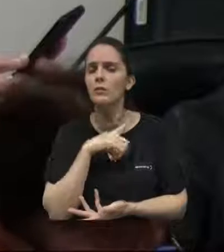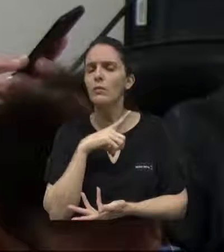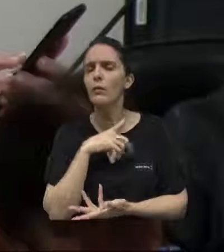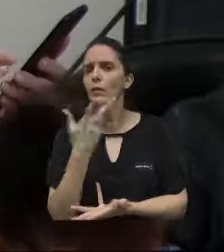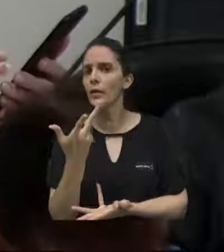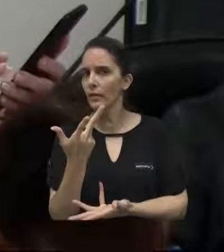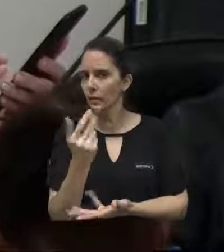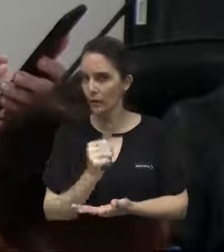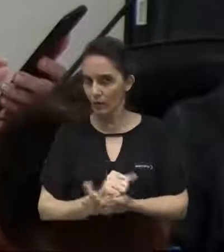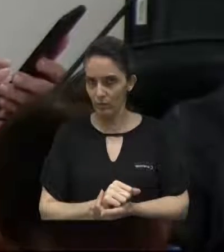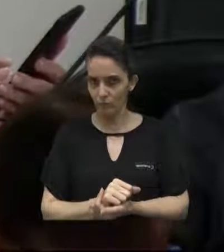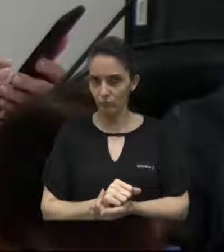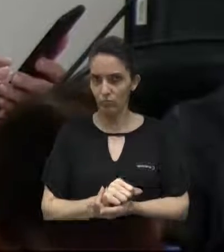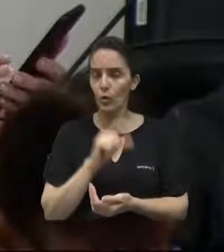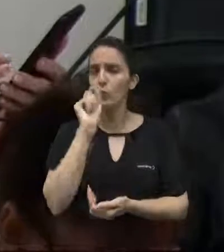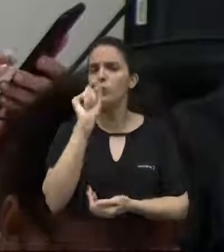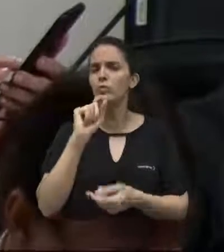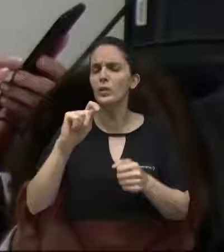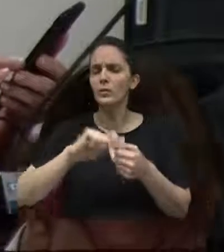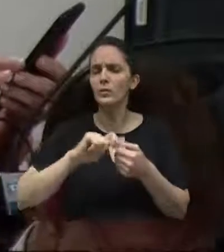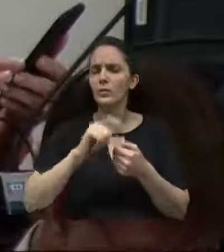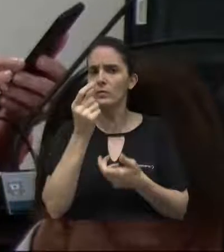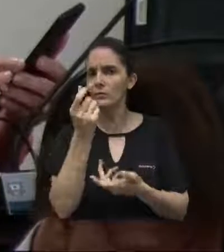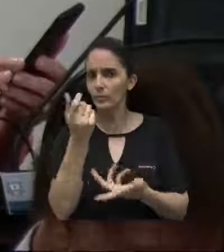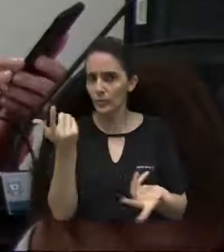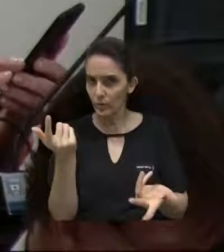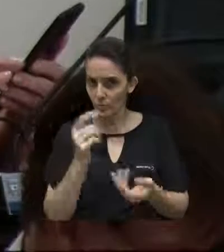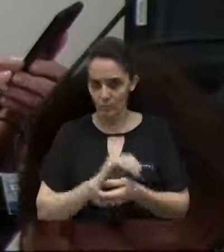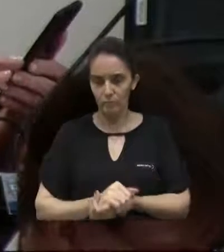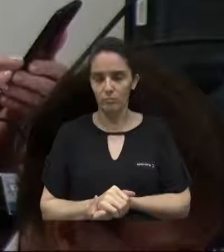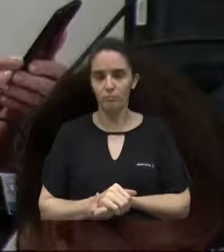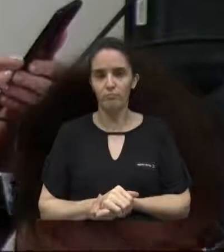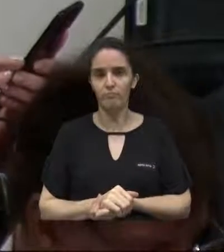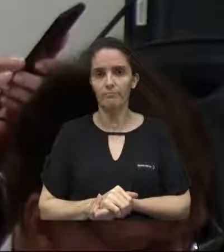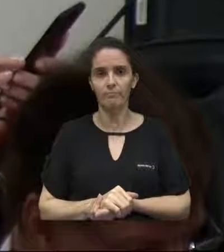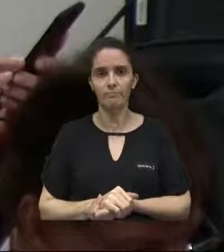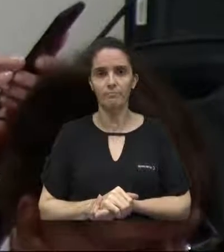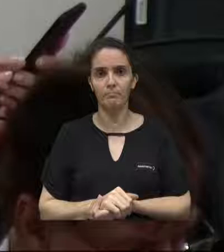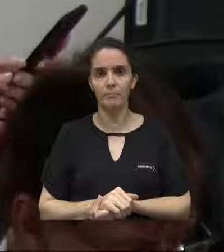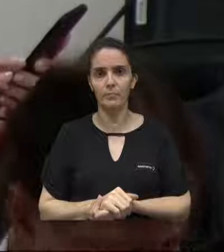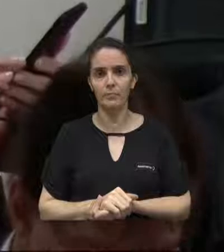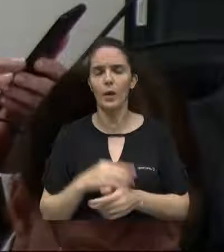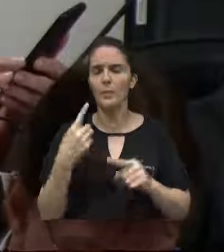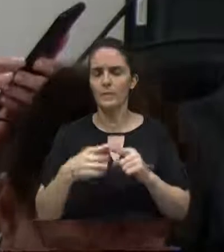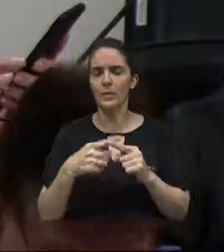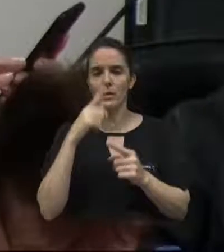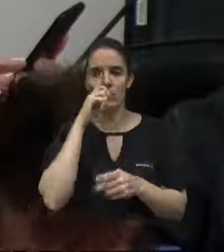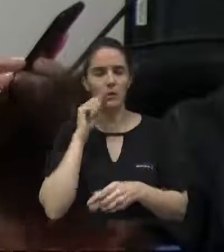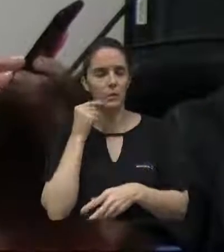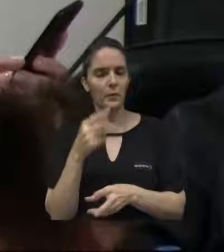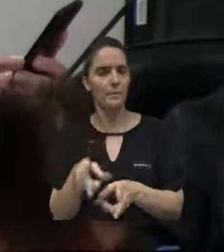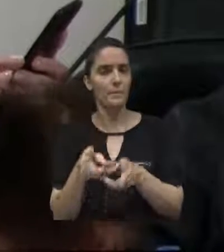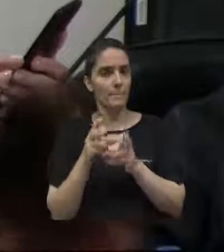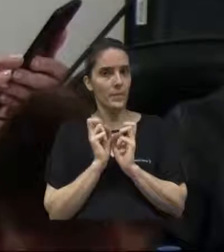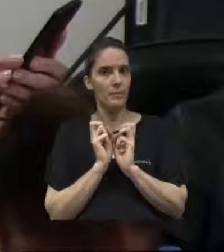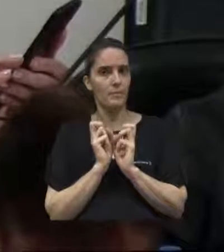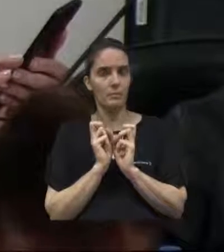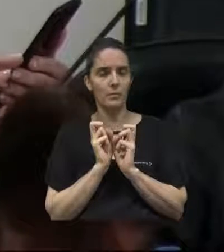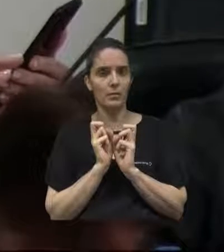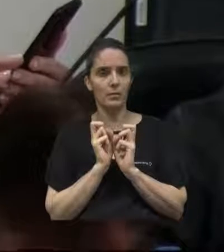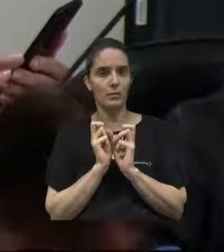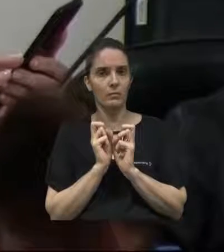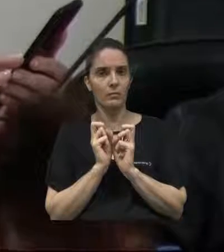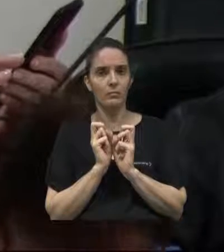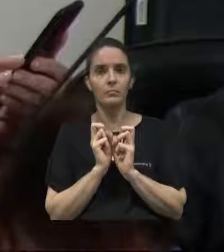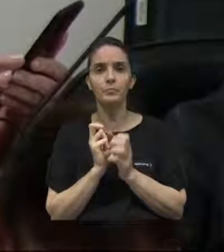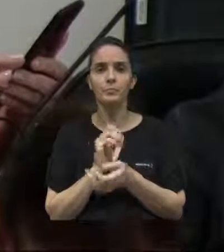com esse valor, porque até então, o que eu tenho notado é que essas